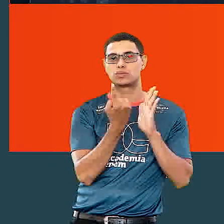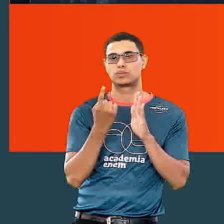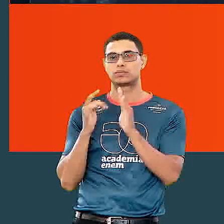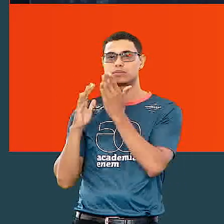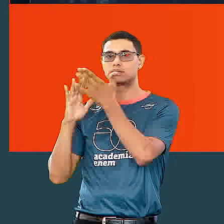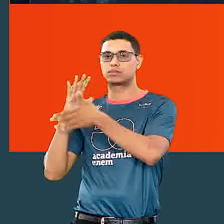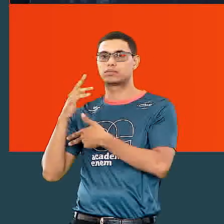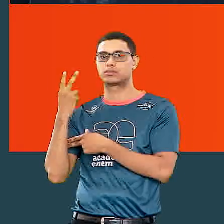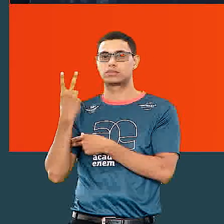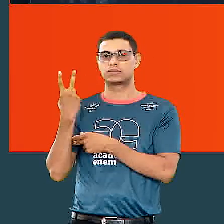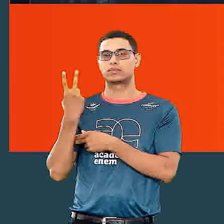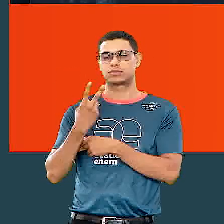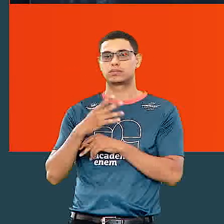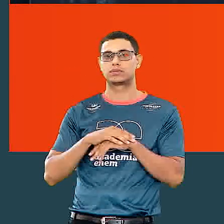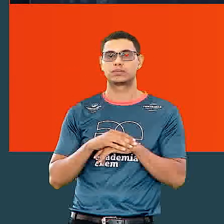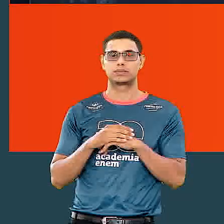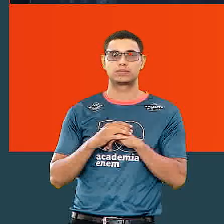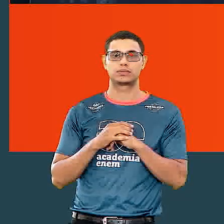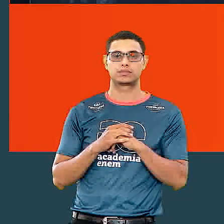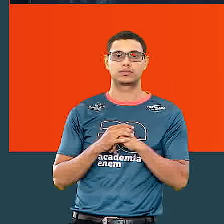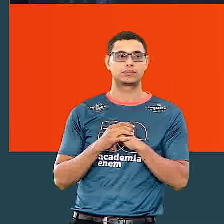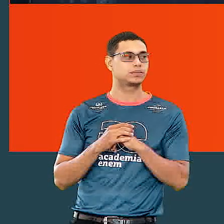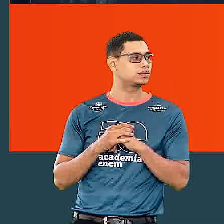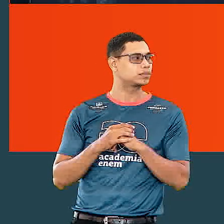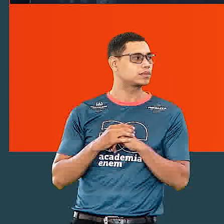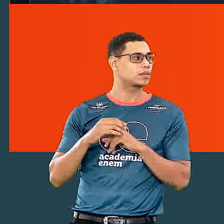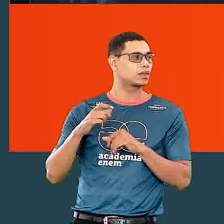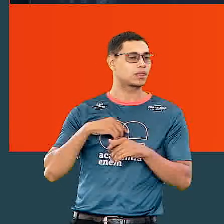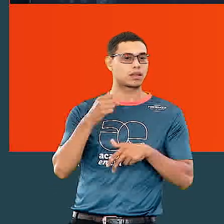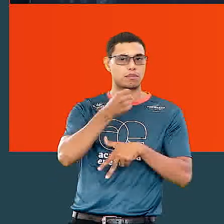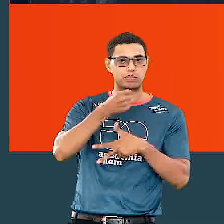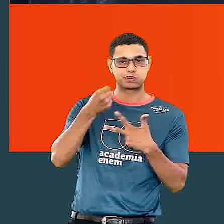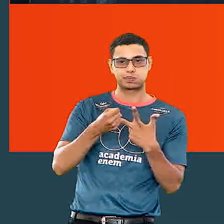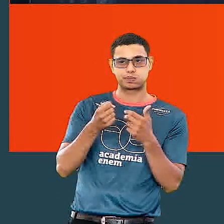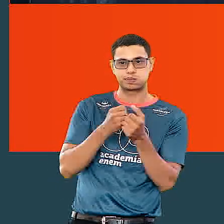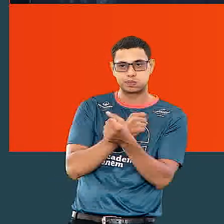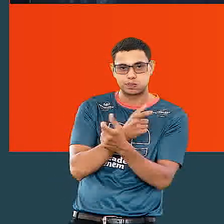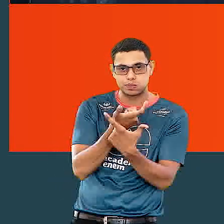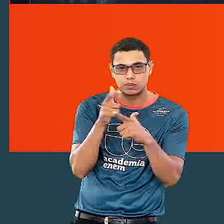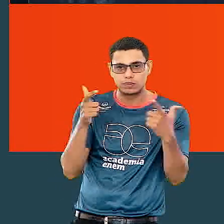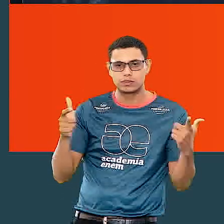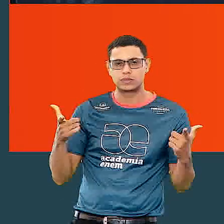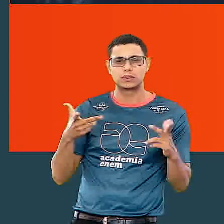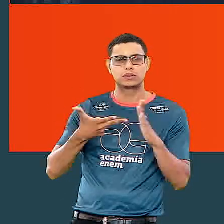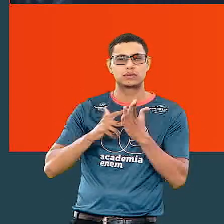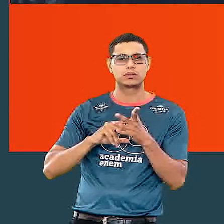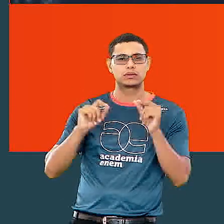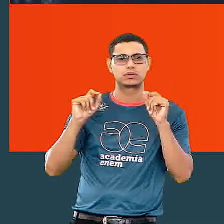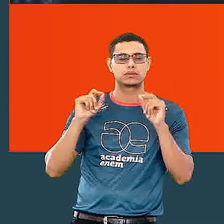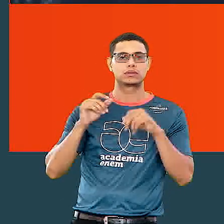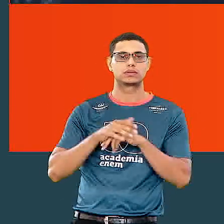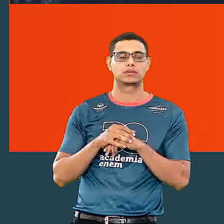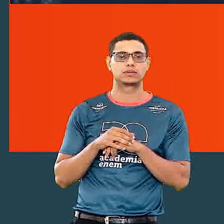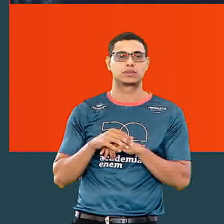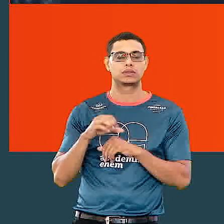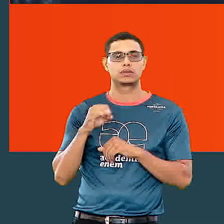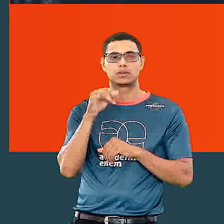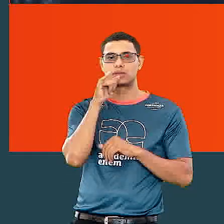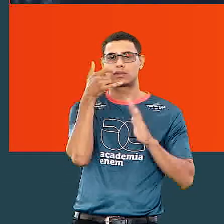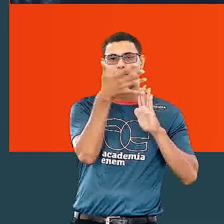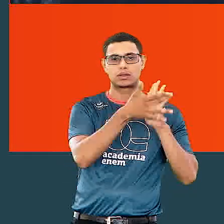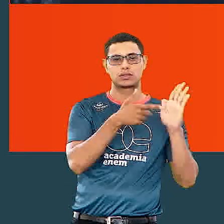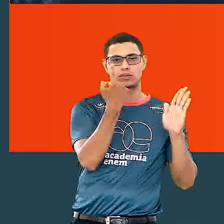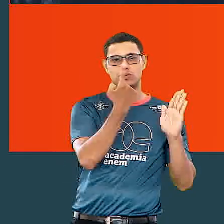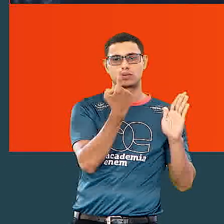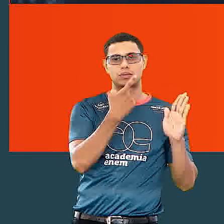texto. Vamos. Ampliação dos poderes do soberano. Negada, ampliação do poder do soberano. Se o primeiro texto ele fala que ele é